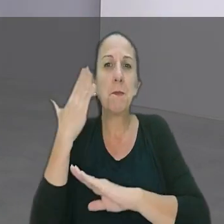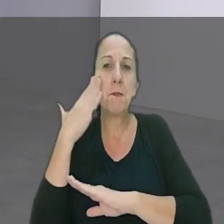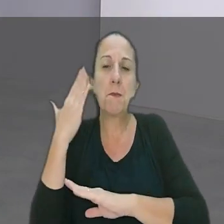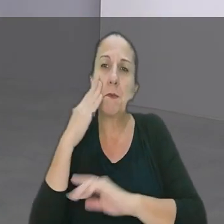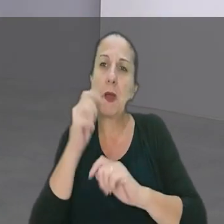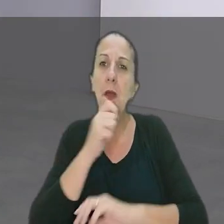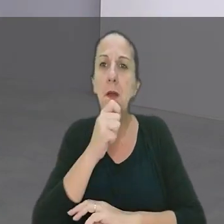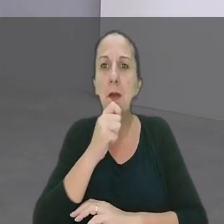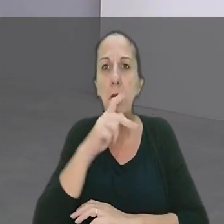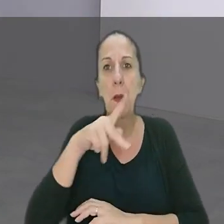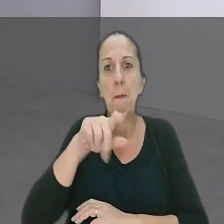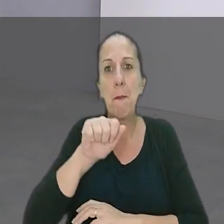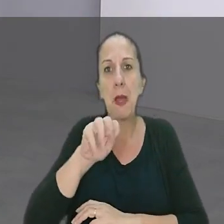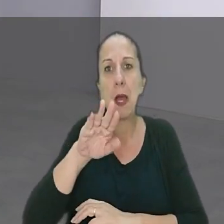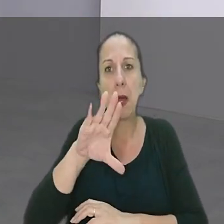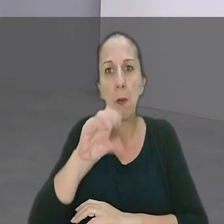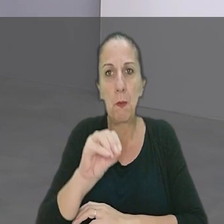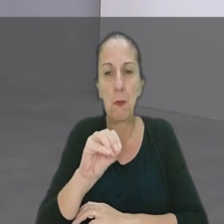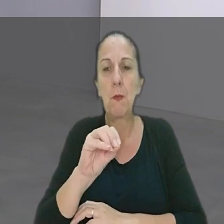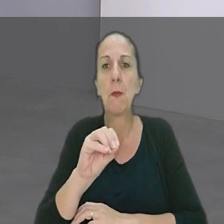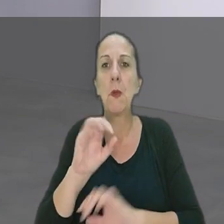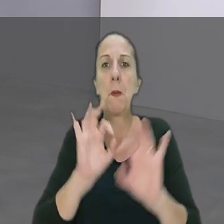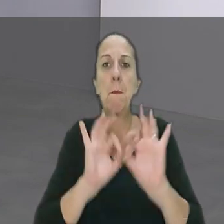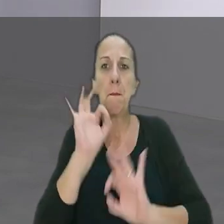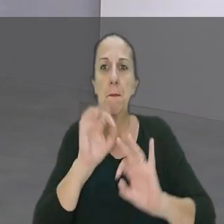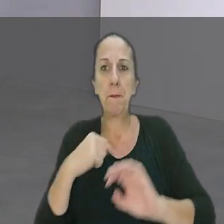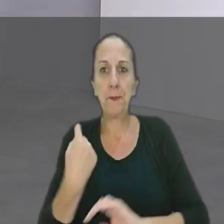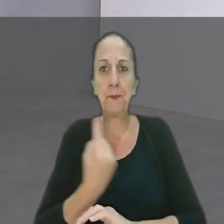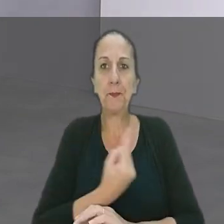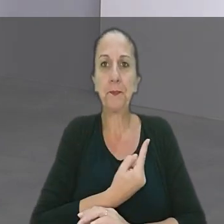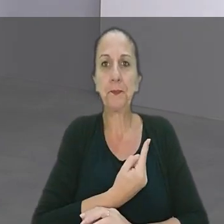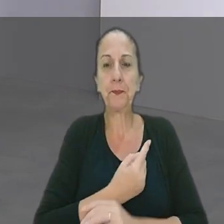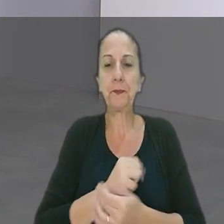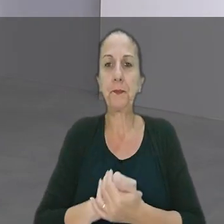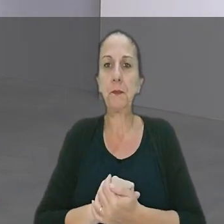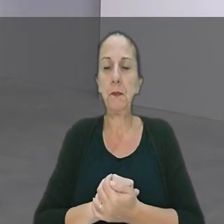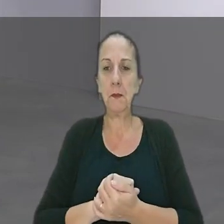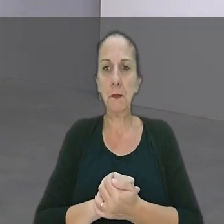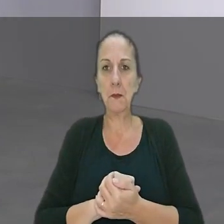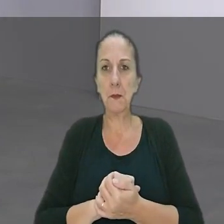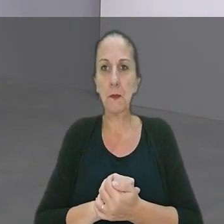na reportagem que o repórter Pablo Lemos preparou para a gente.